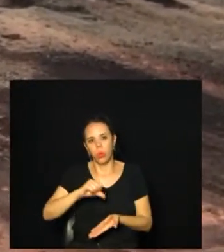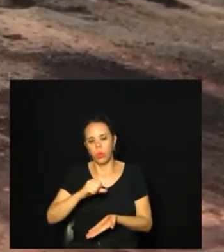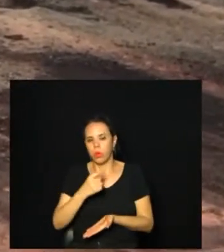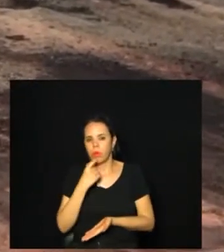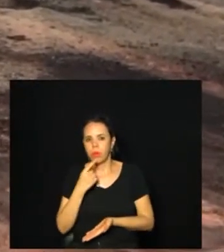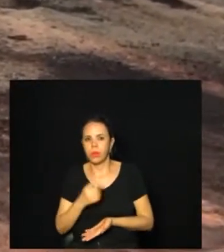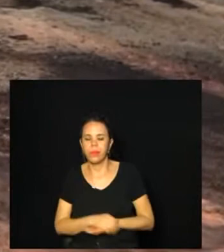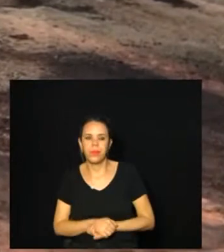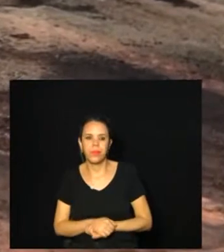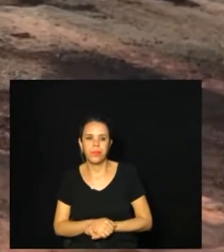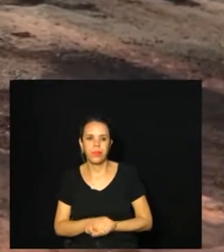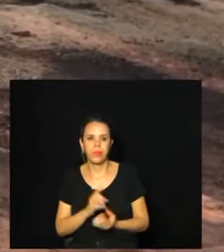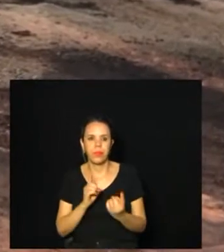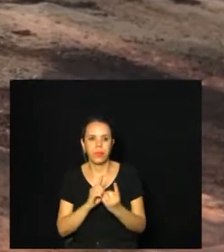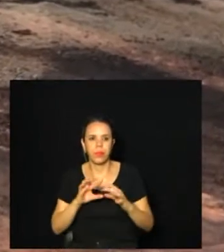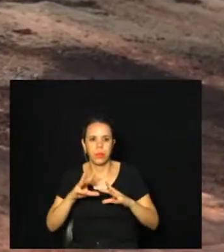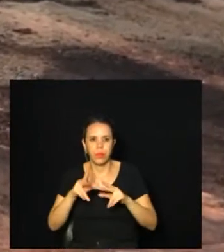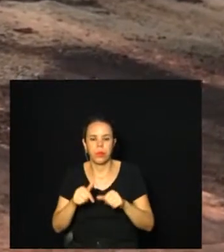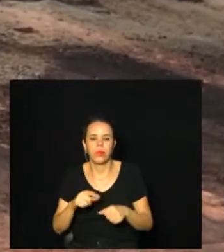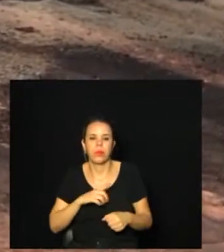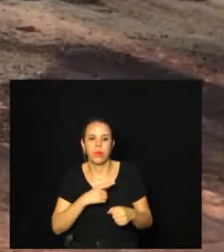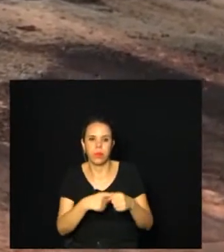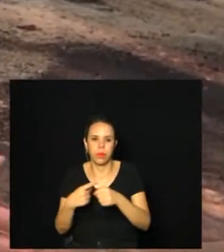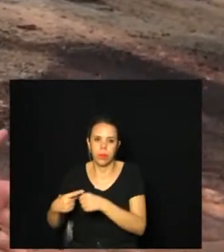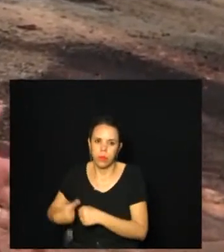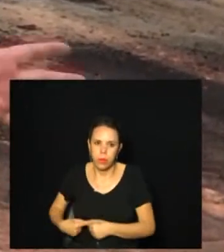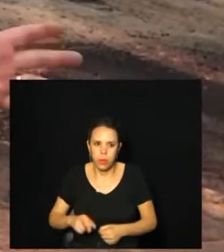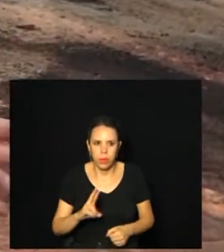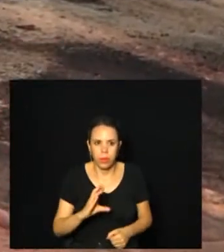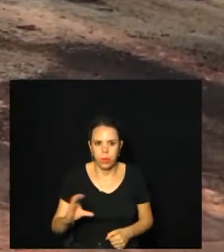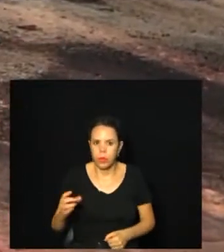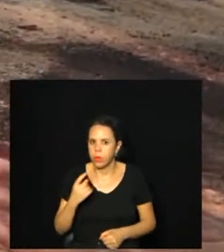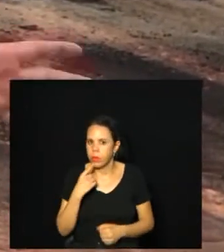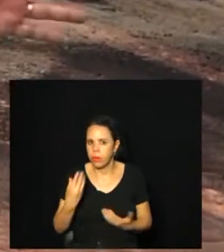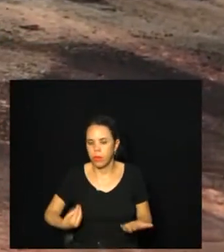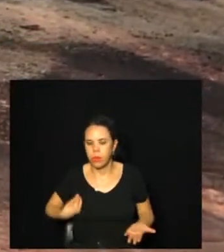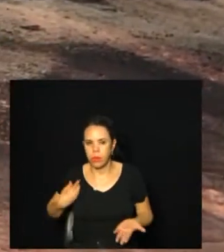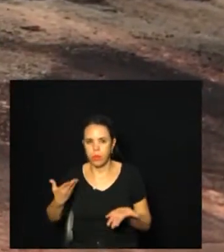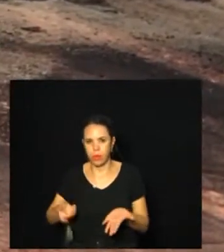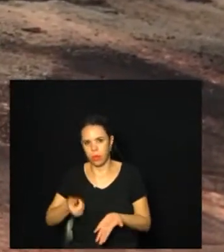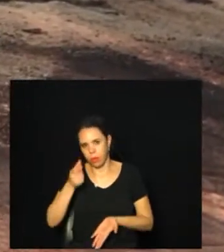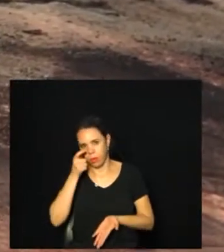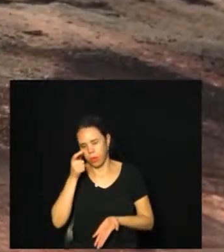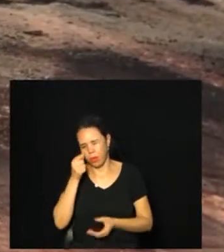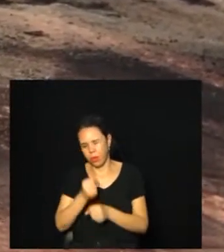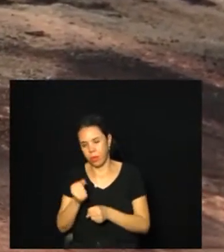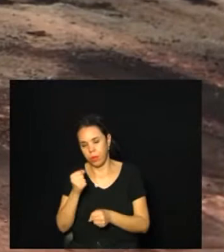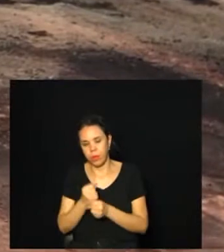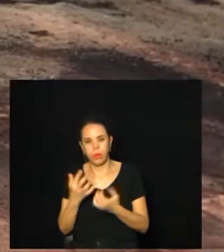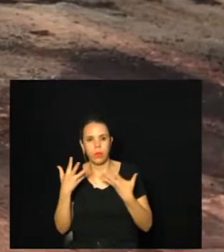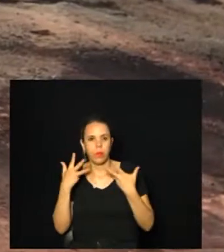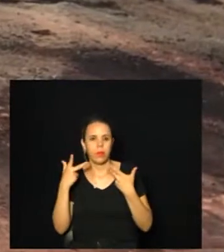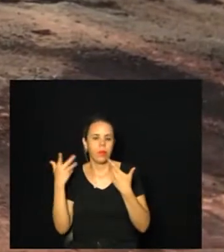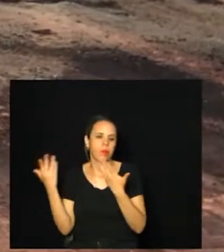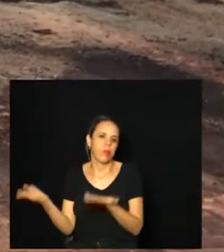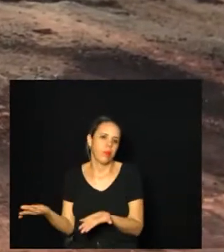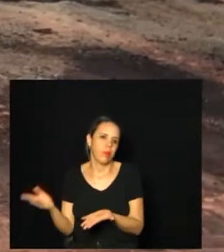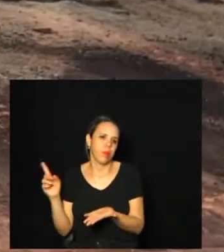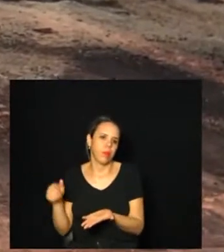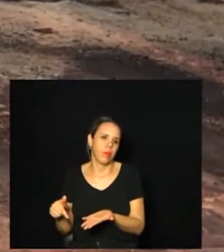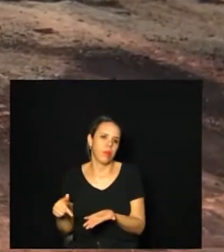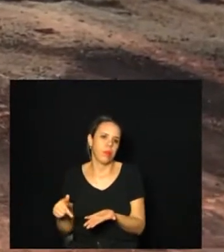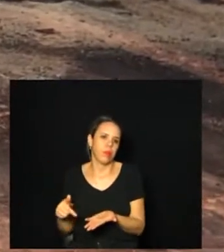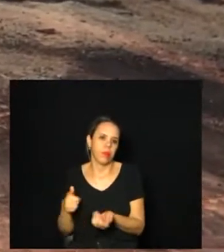Campinas, vai atender toda a região metropolitana e estamos aqui vendo essa obra maravilhosa que é